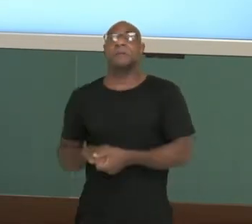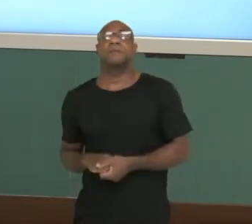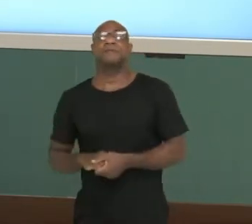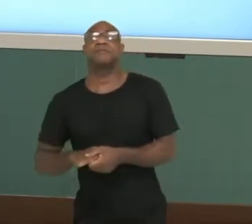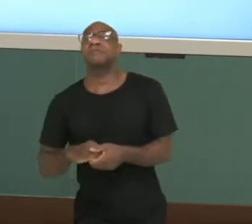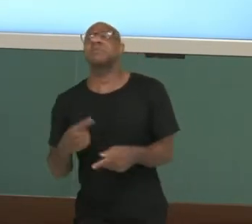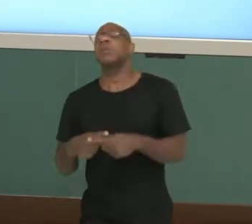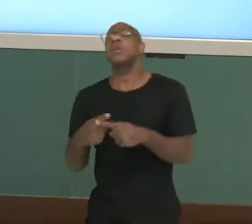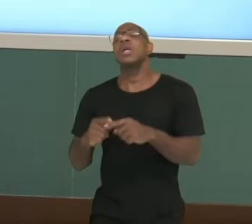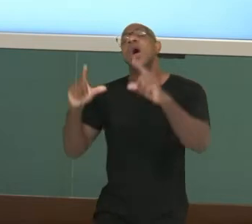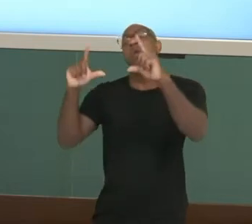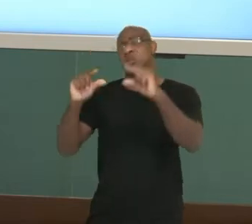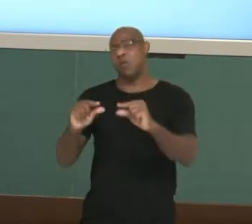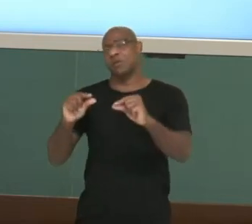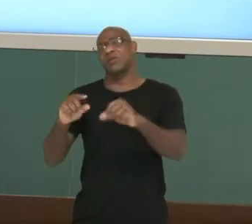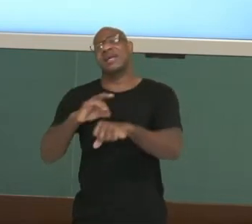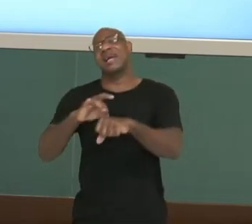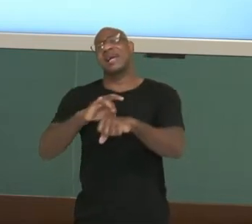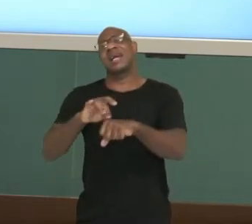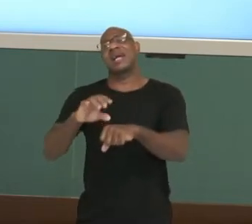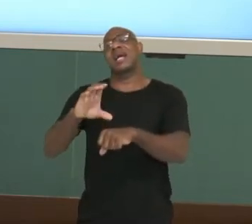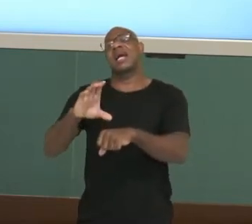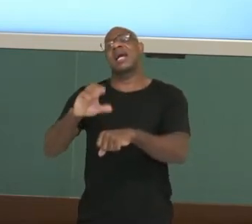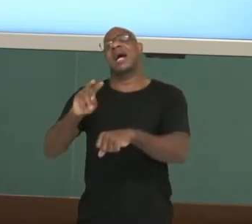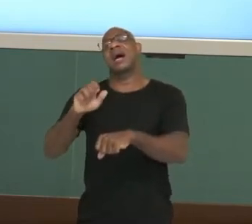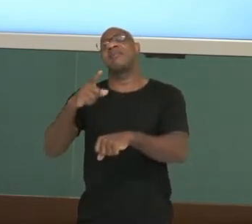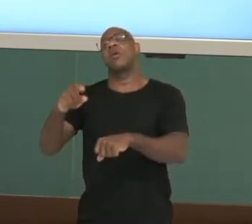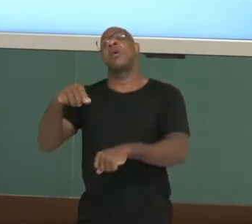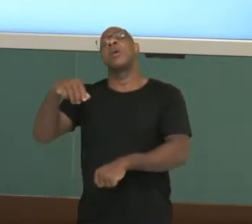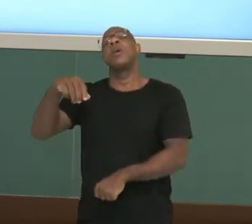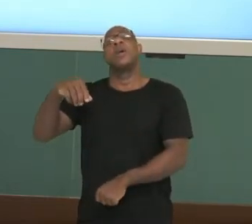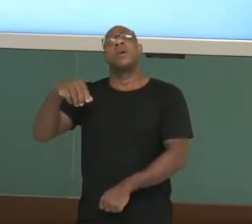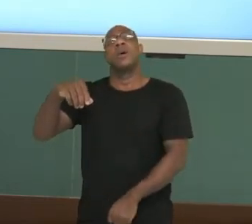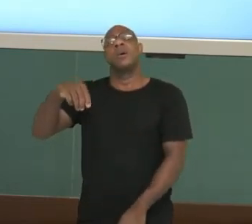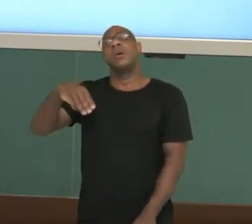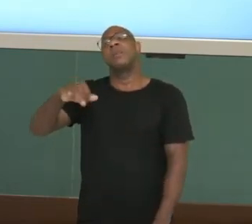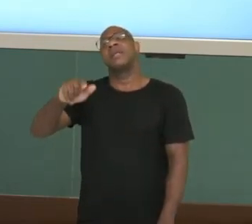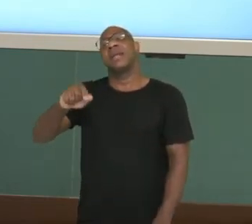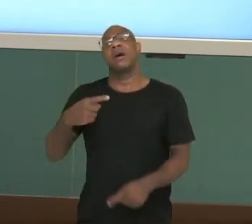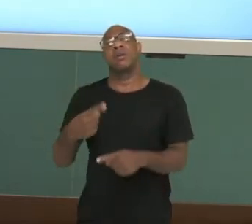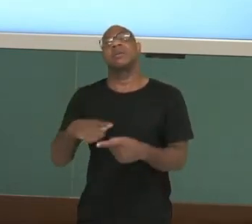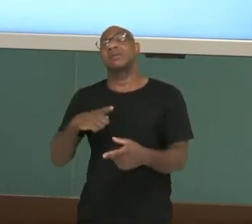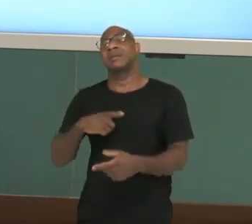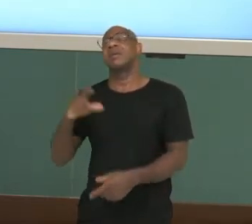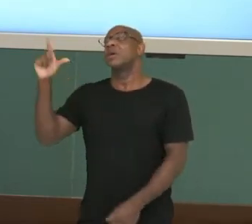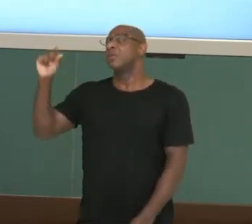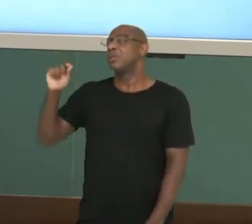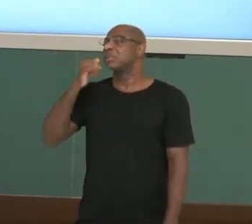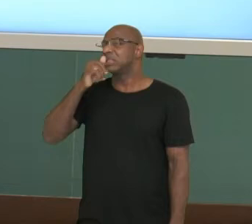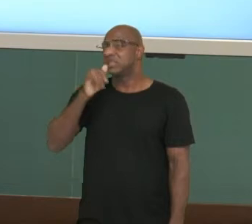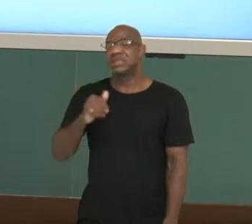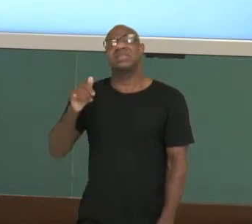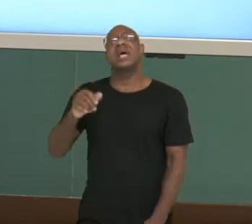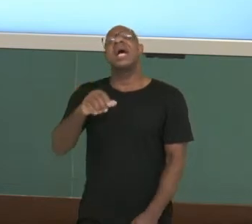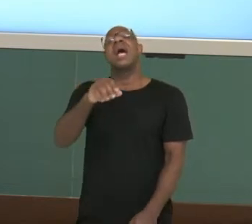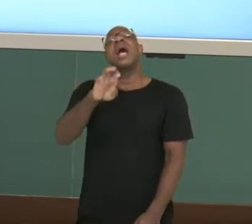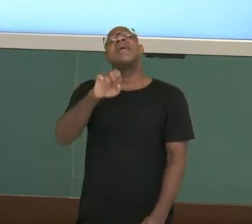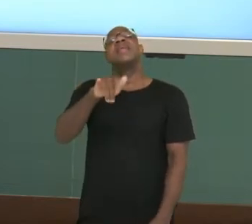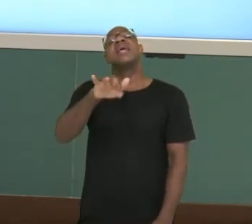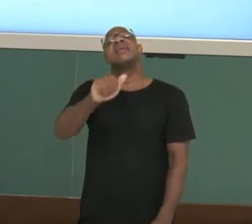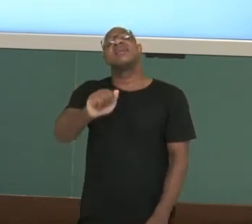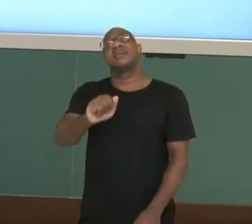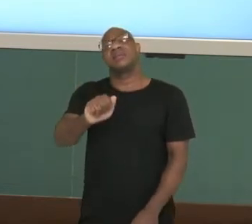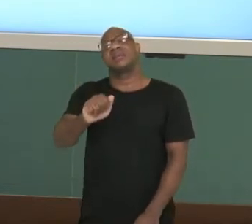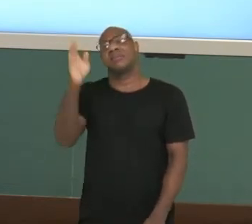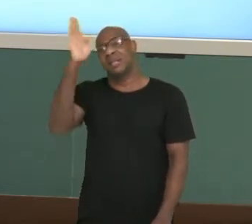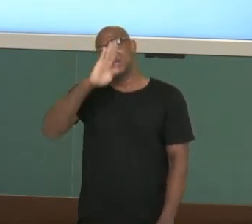nós temos ele representando uma parcela muito pequena da matriz energética brasileira, diferente do que acontece em outras